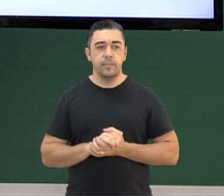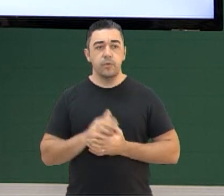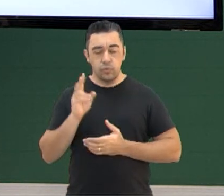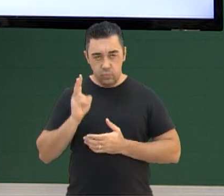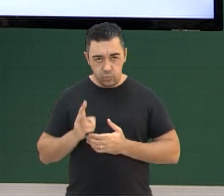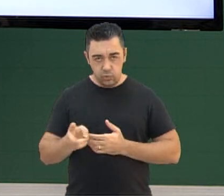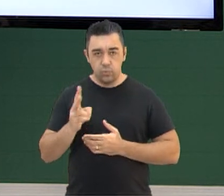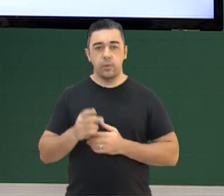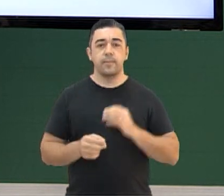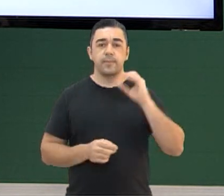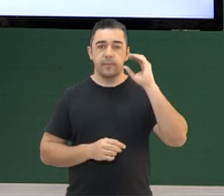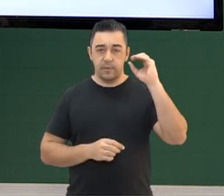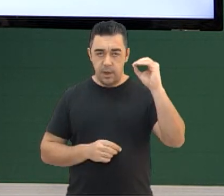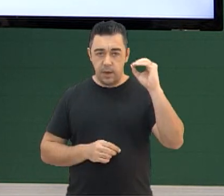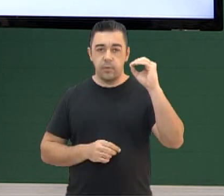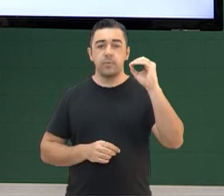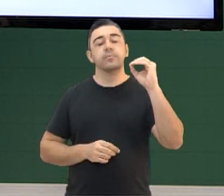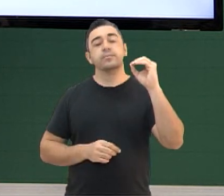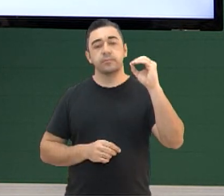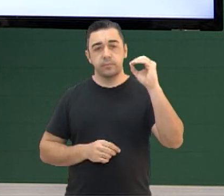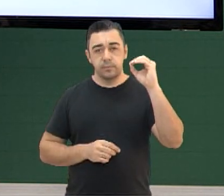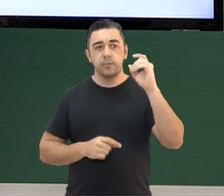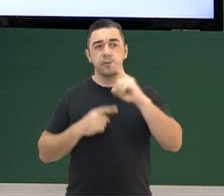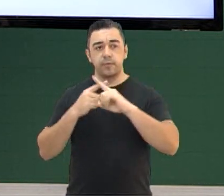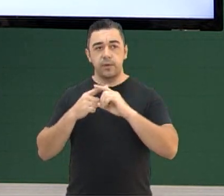De novo aqui, 0 vezes